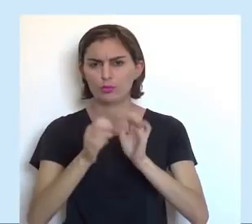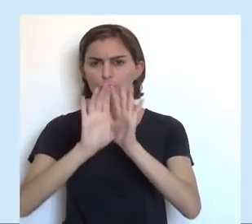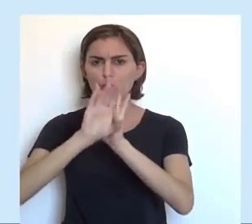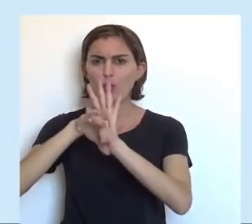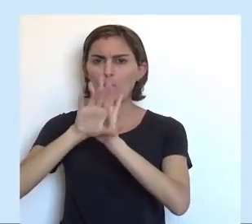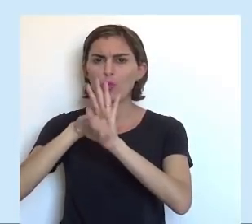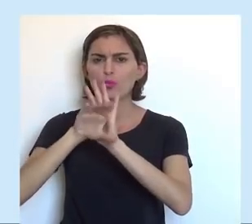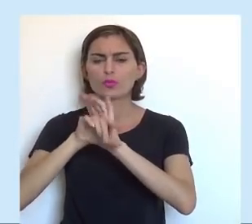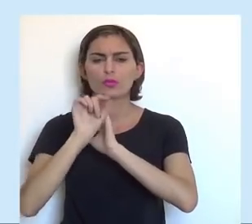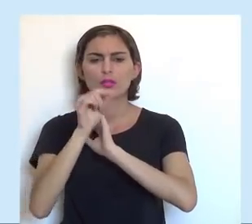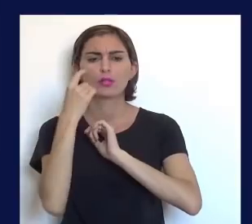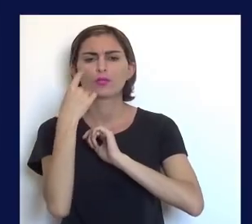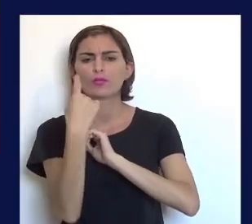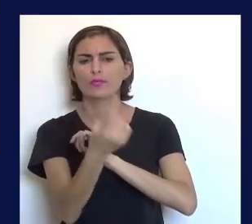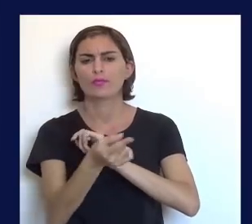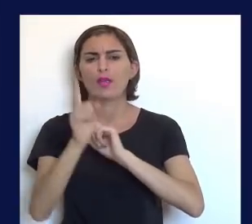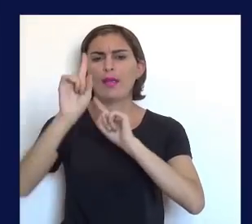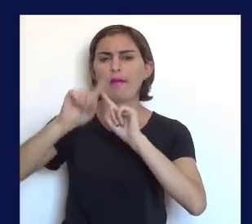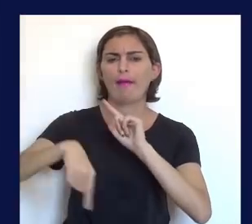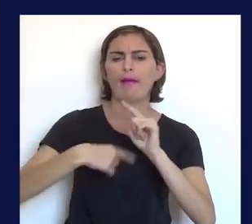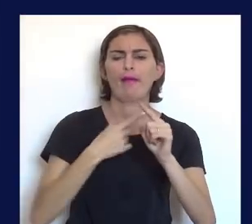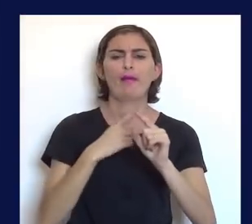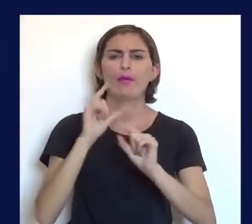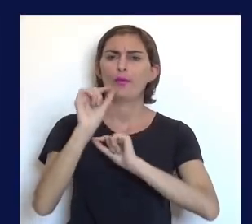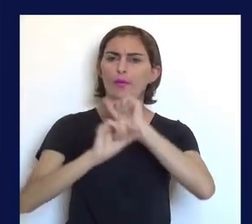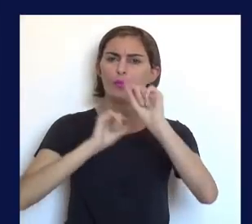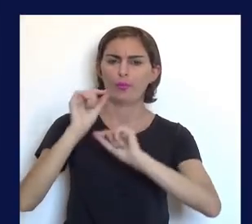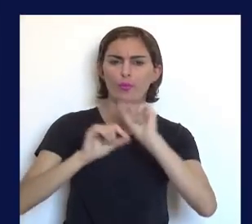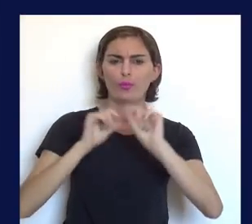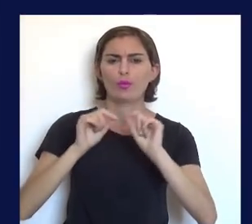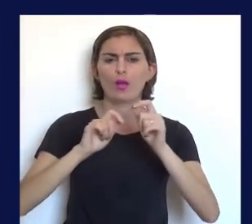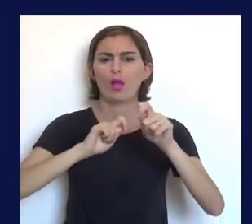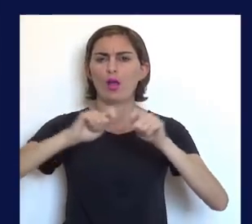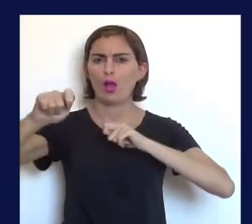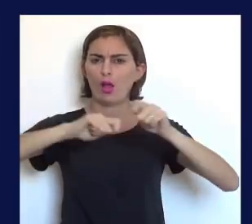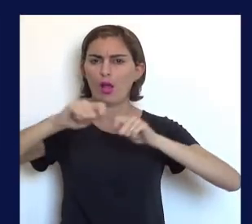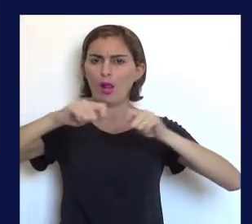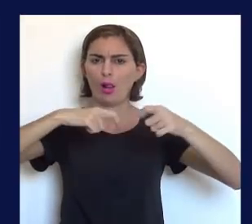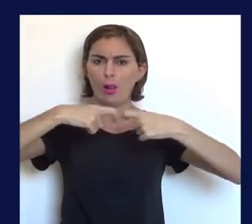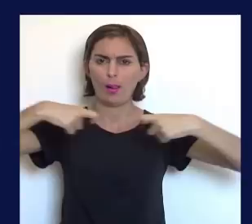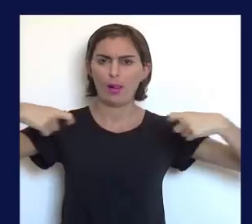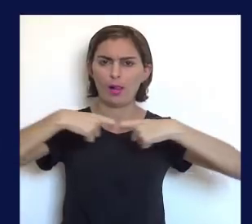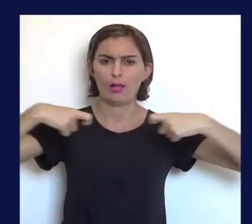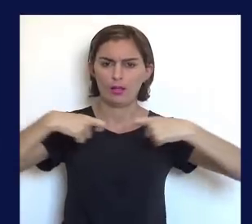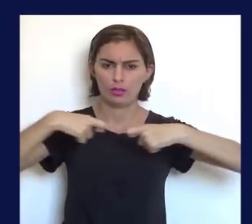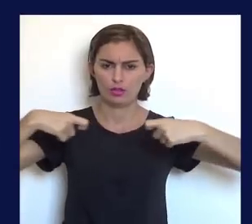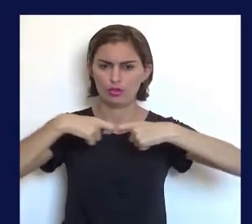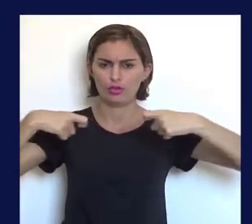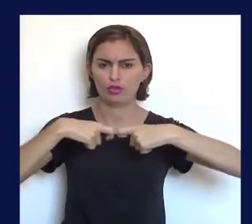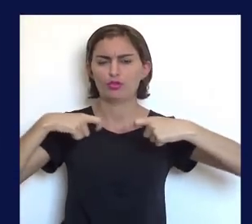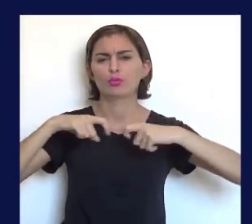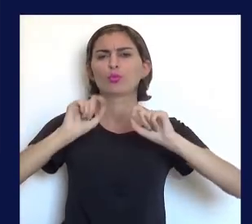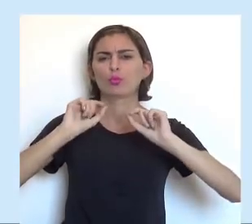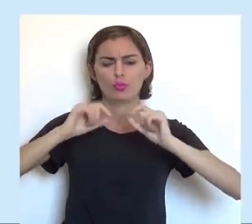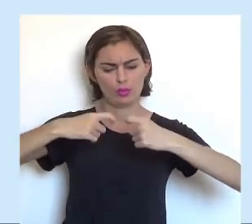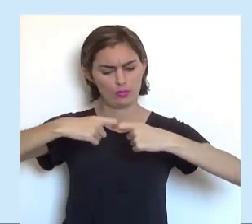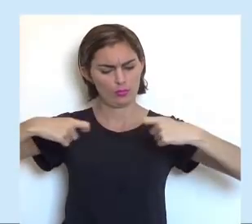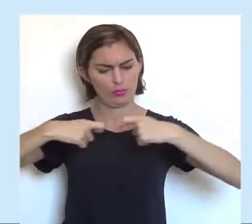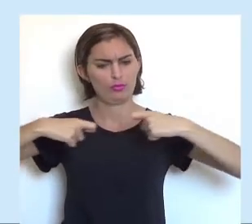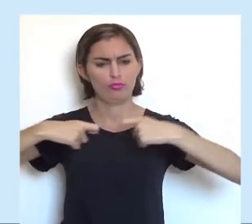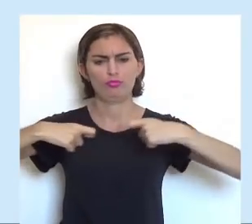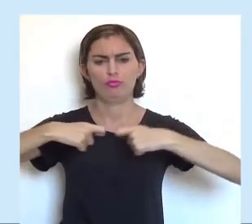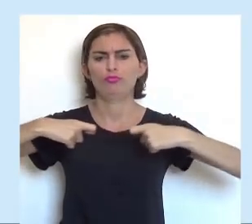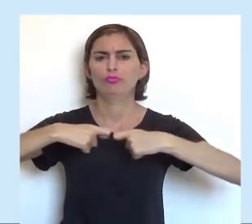o conceito de pneus. É constituído, o pneu, de elastômeros. Flávio, o que são